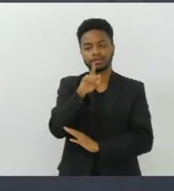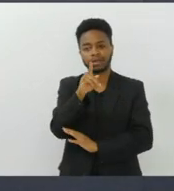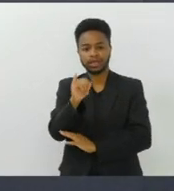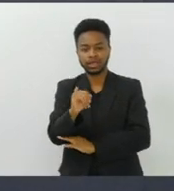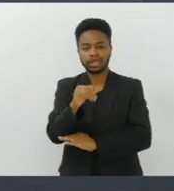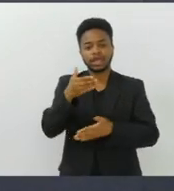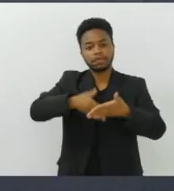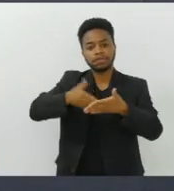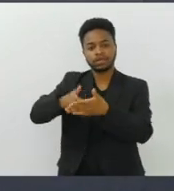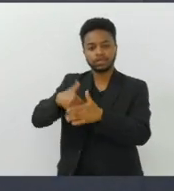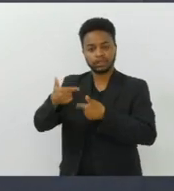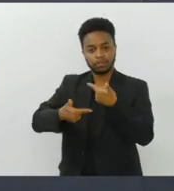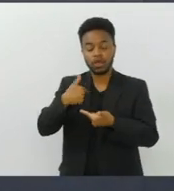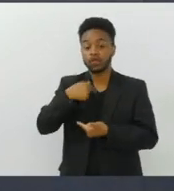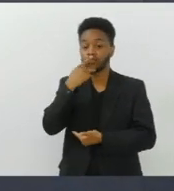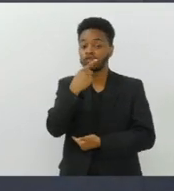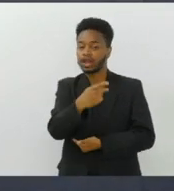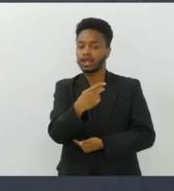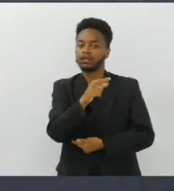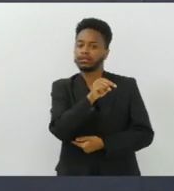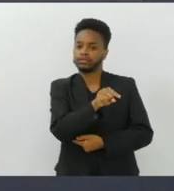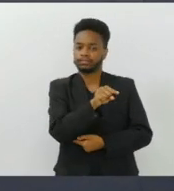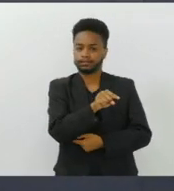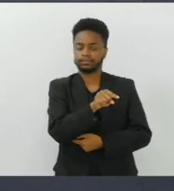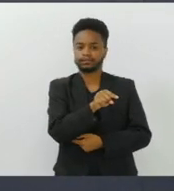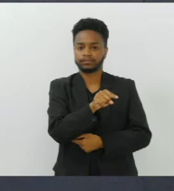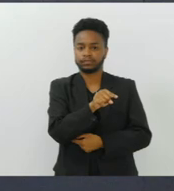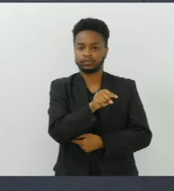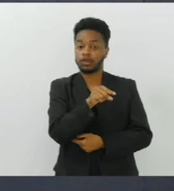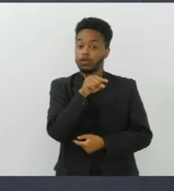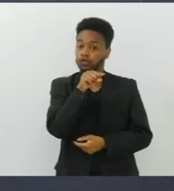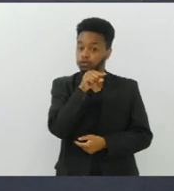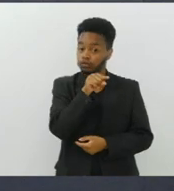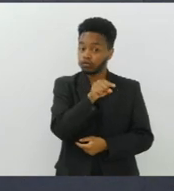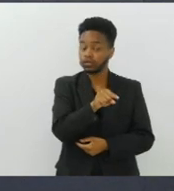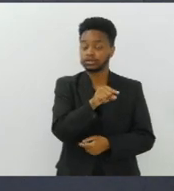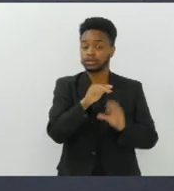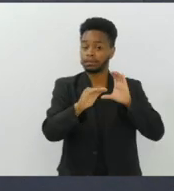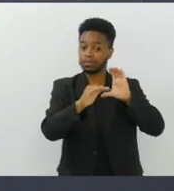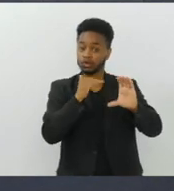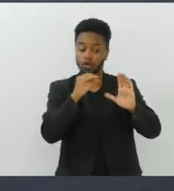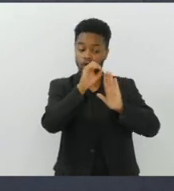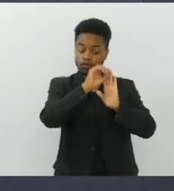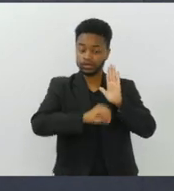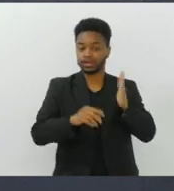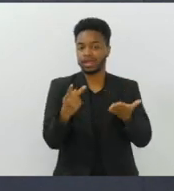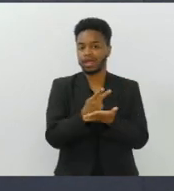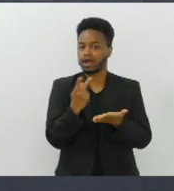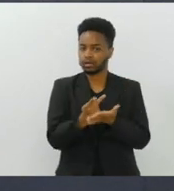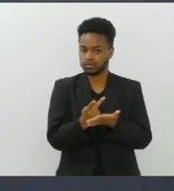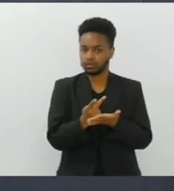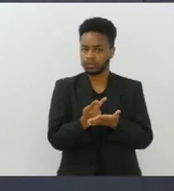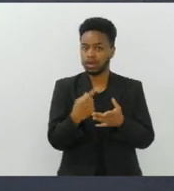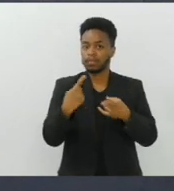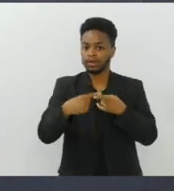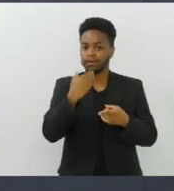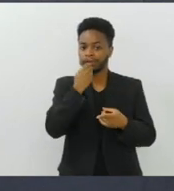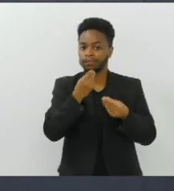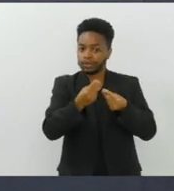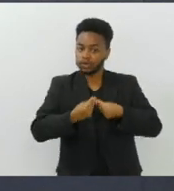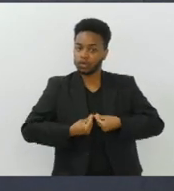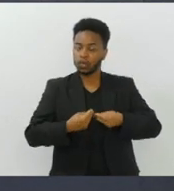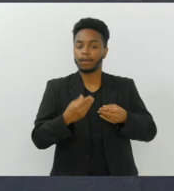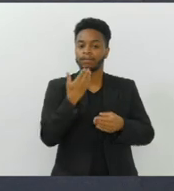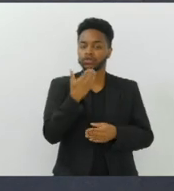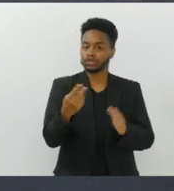os trabalhos, eu lhe disse com toda tranquilidade: Vossa Excelência enviou ofícios incorretos. O pedido incorreto gera